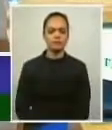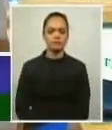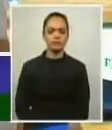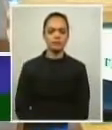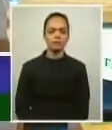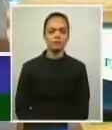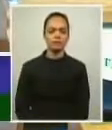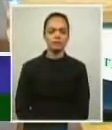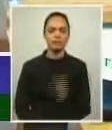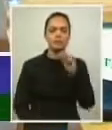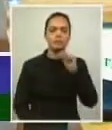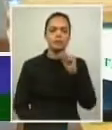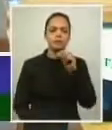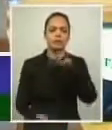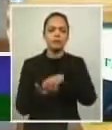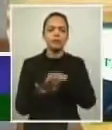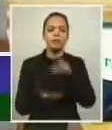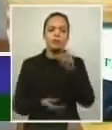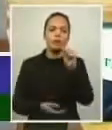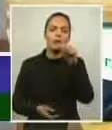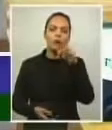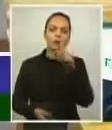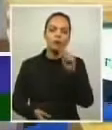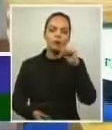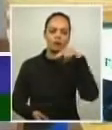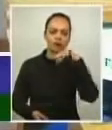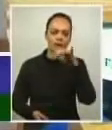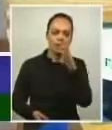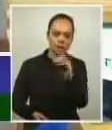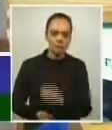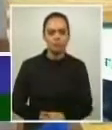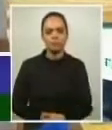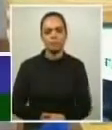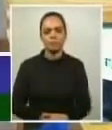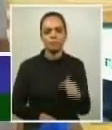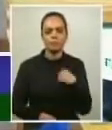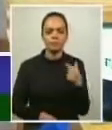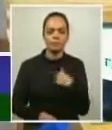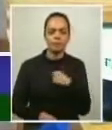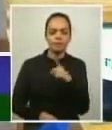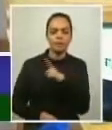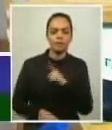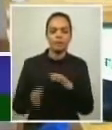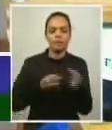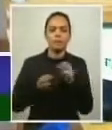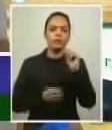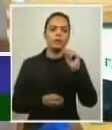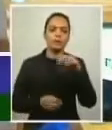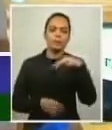O que é uma coisa orgânica eu tomo um gole de água e o exercício processo de metabolismo né